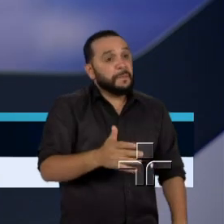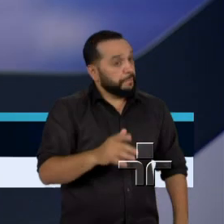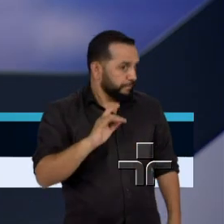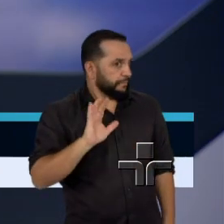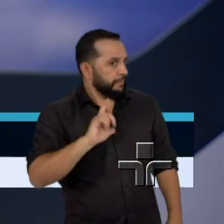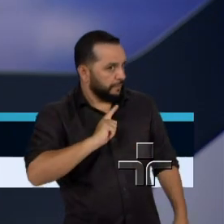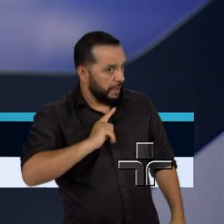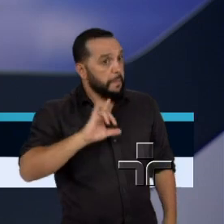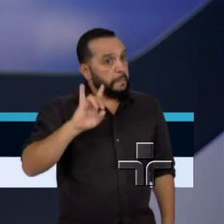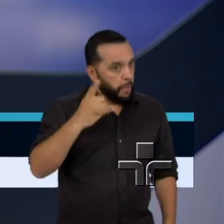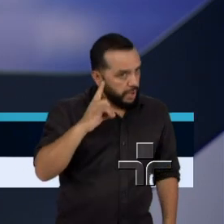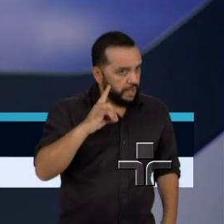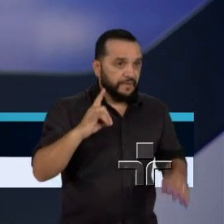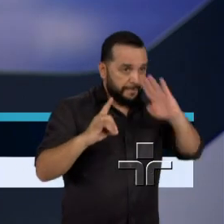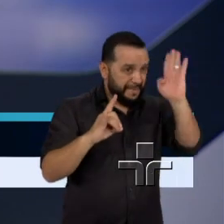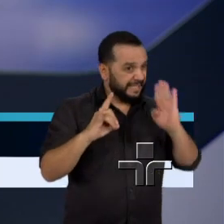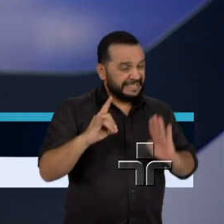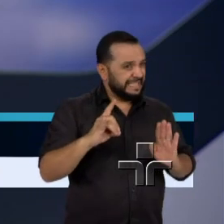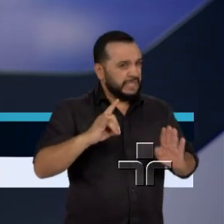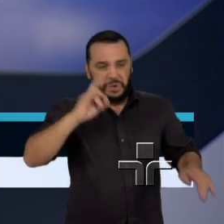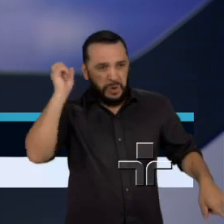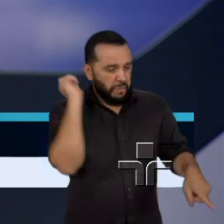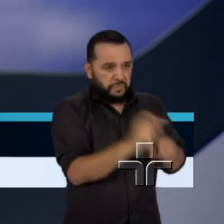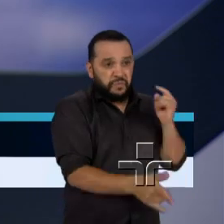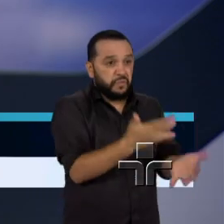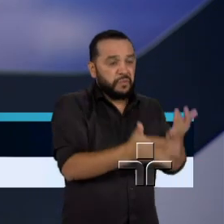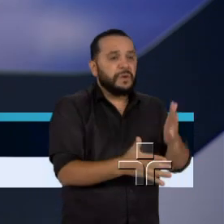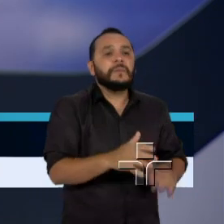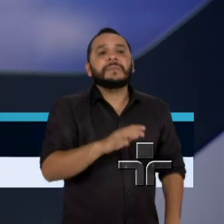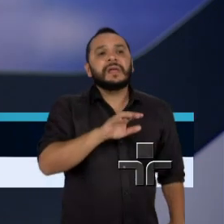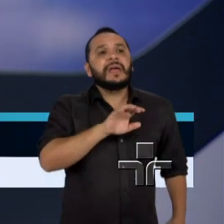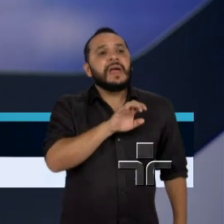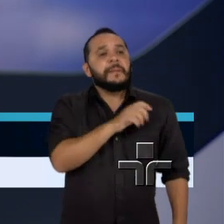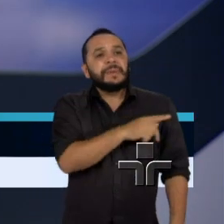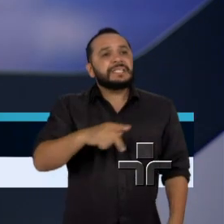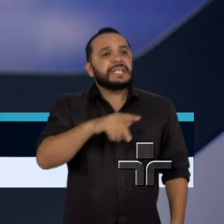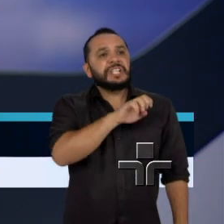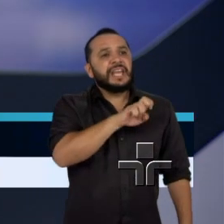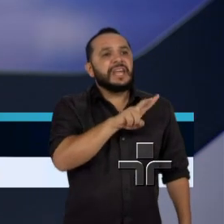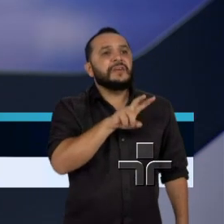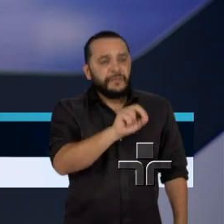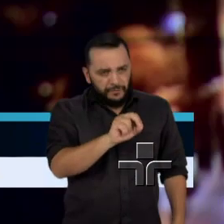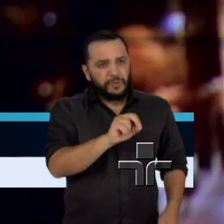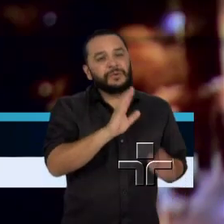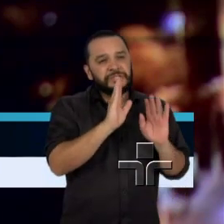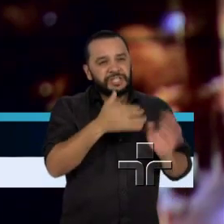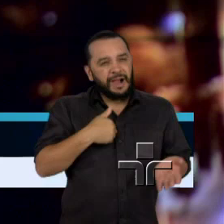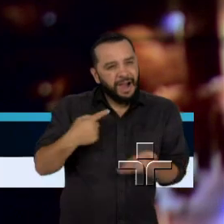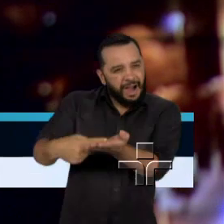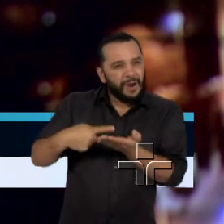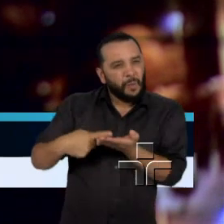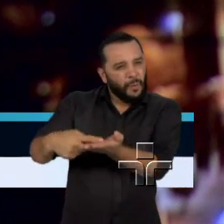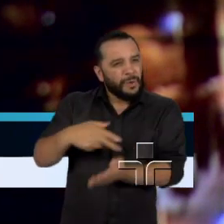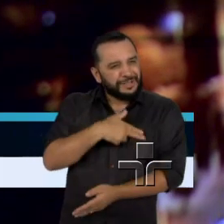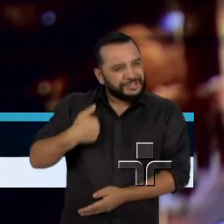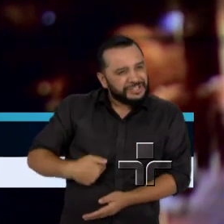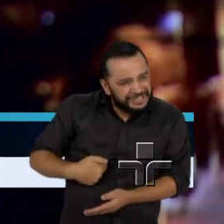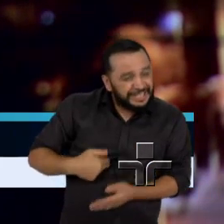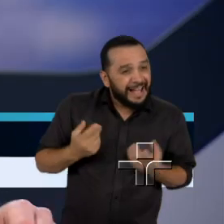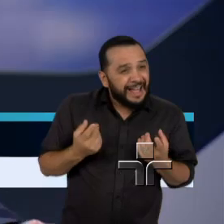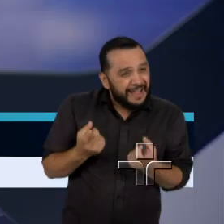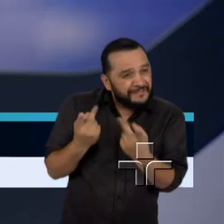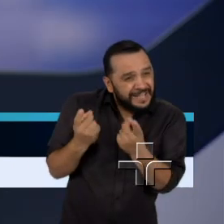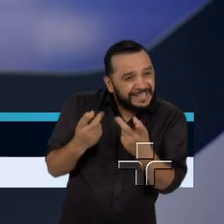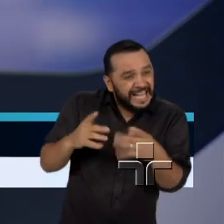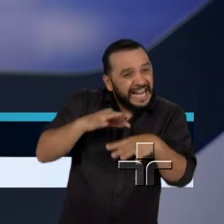dizer, o Evo Morales ele fez um acordo com a China para a venda de carne para a China e, portanto, precisa de pasto para esta carne.